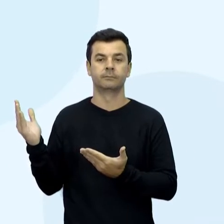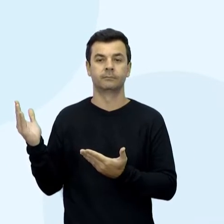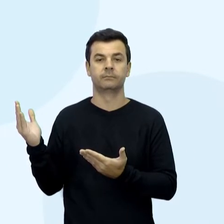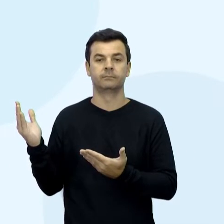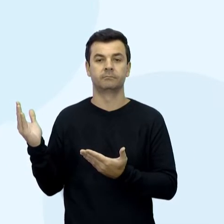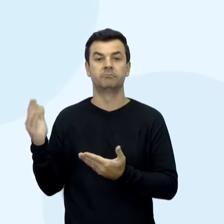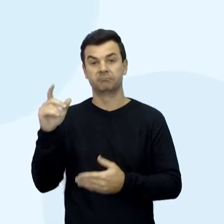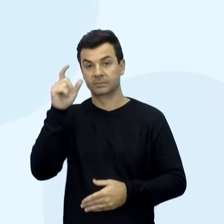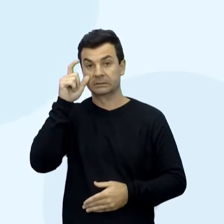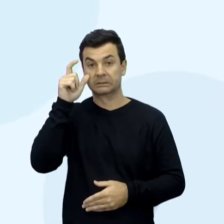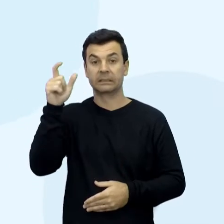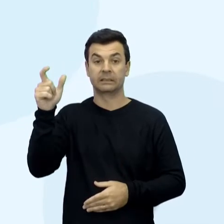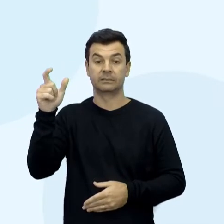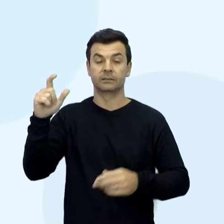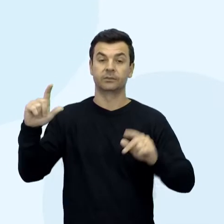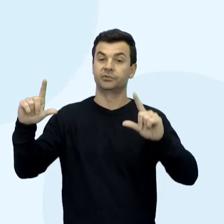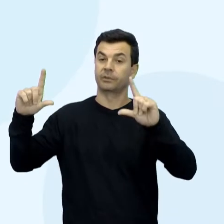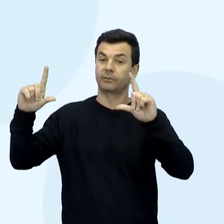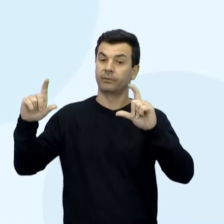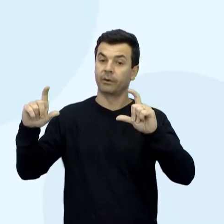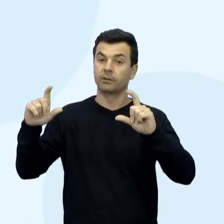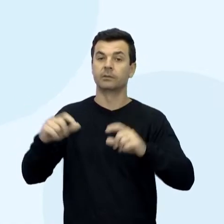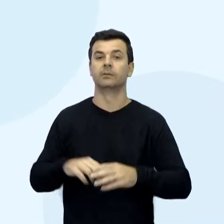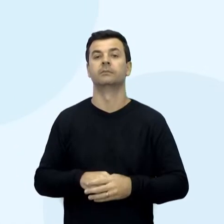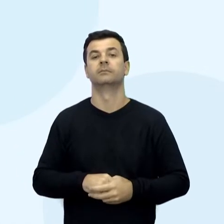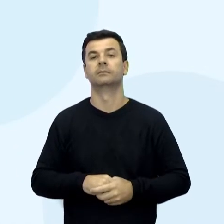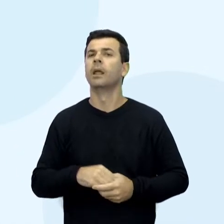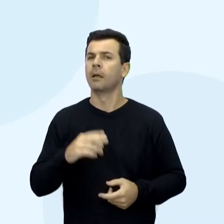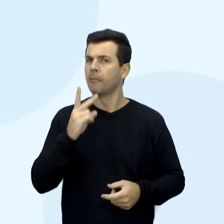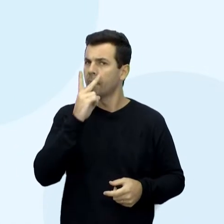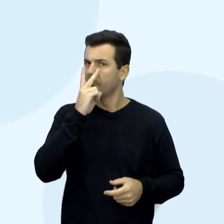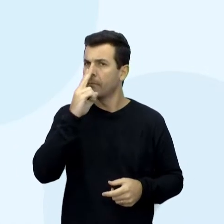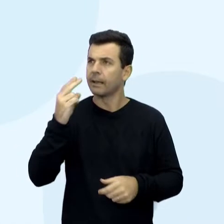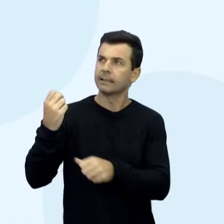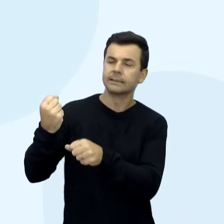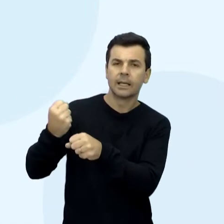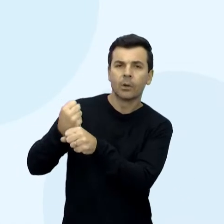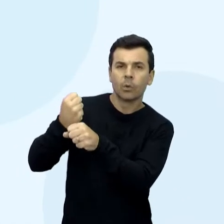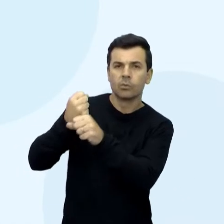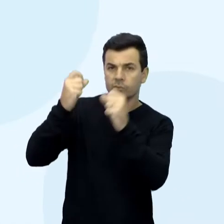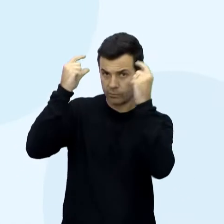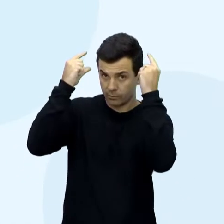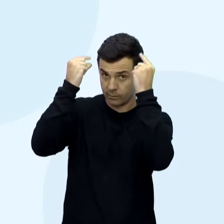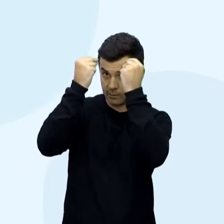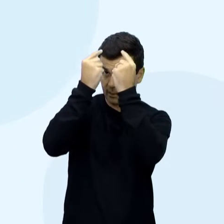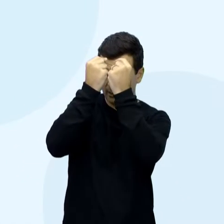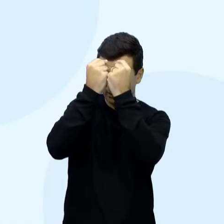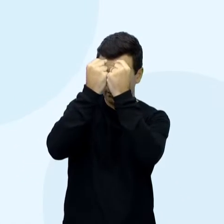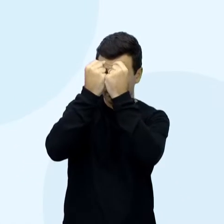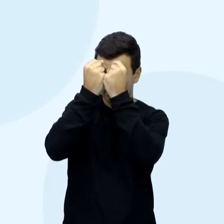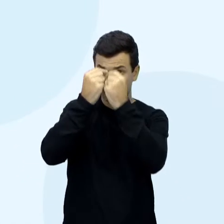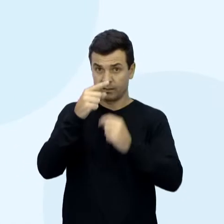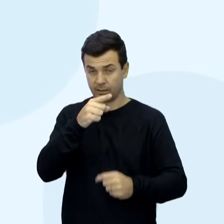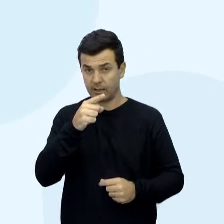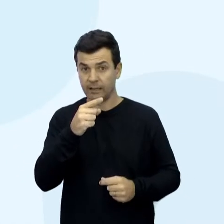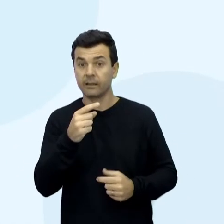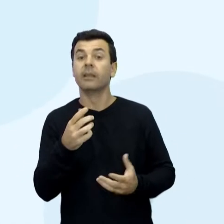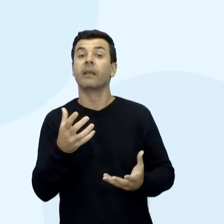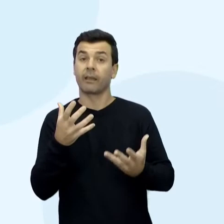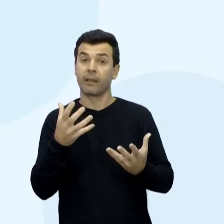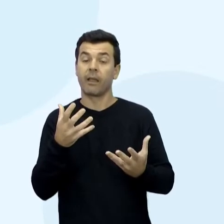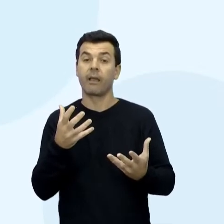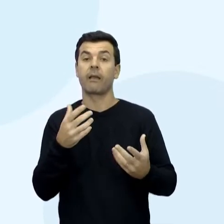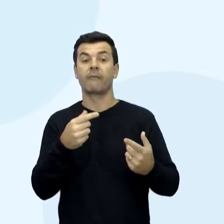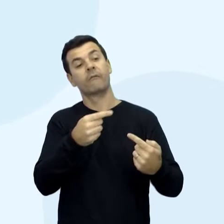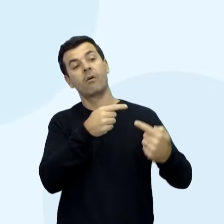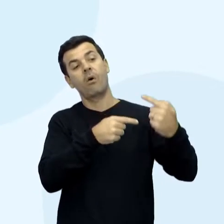só que interessante, não parece uma arquitetura grega? E isso daí não é de propósito, tá? Eles quiseram voltar